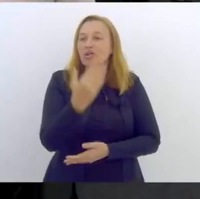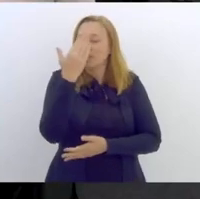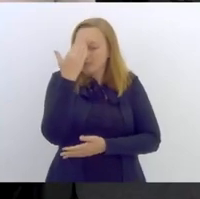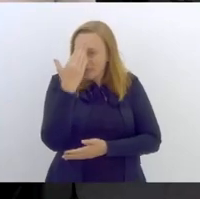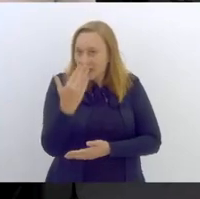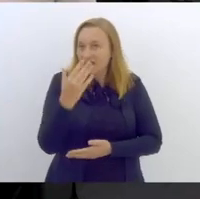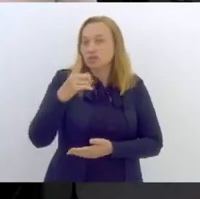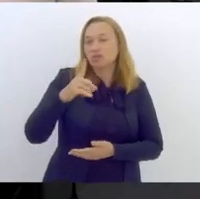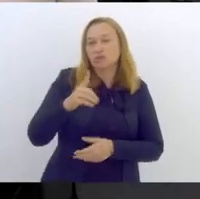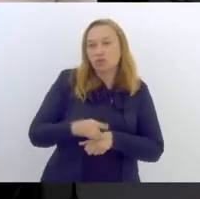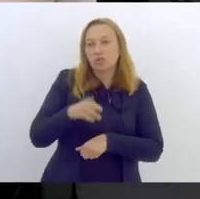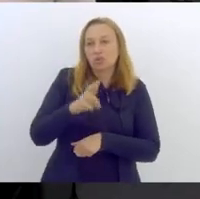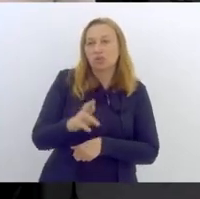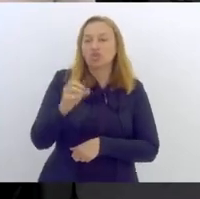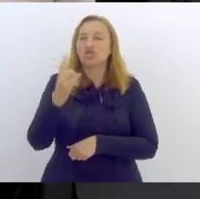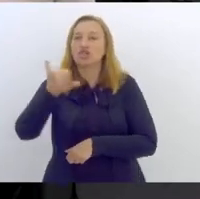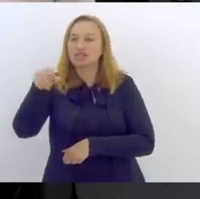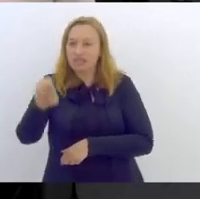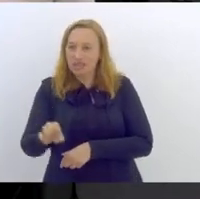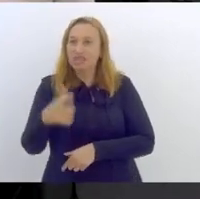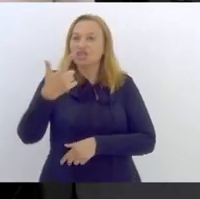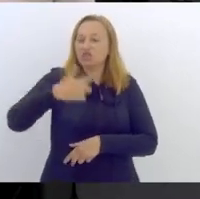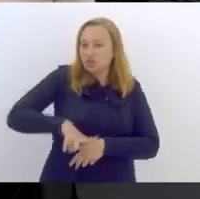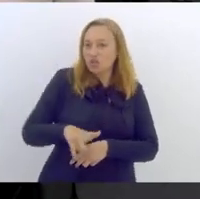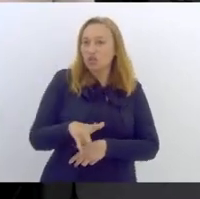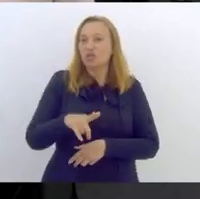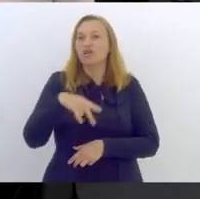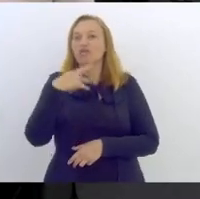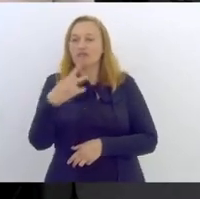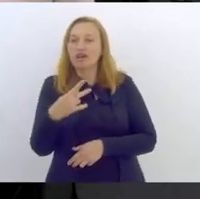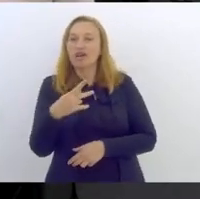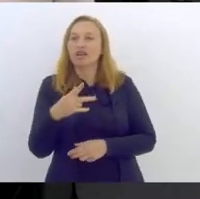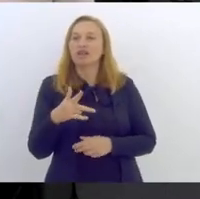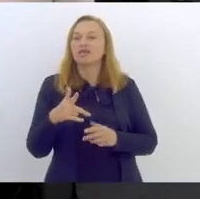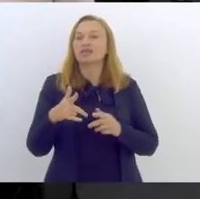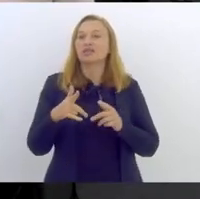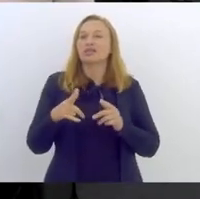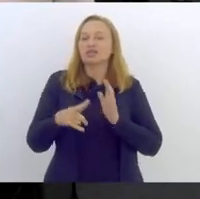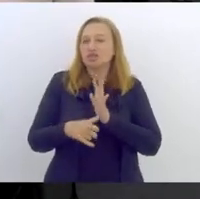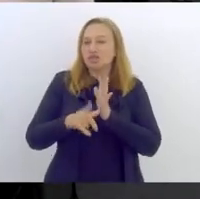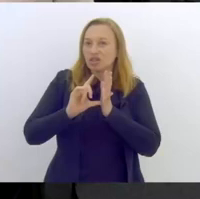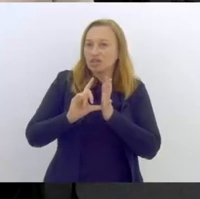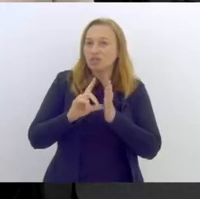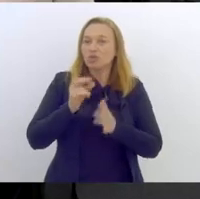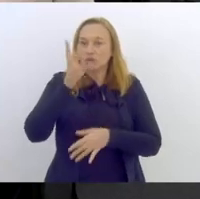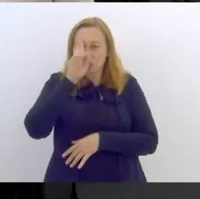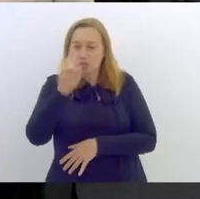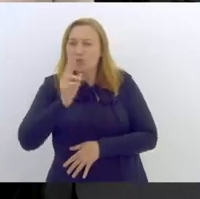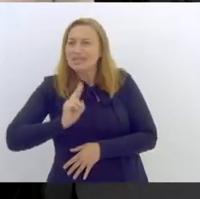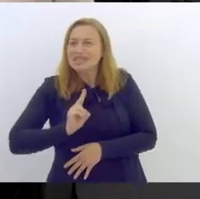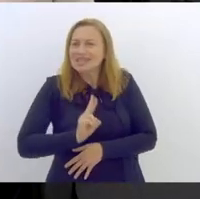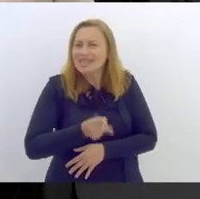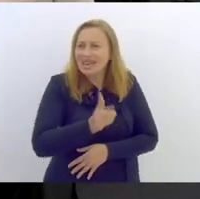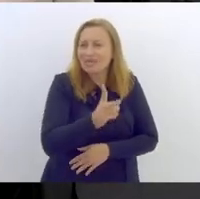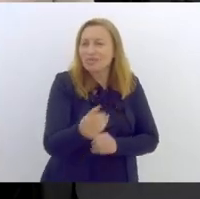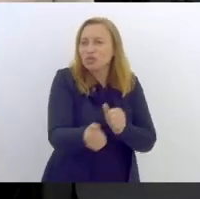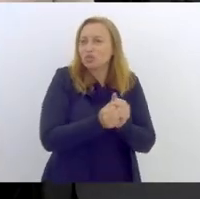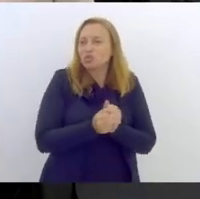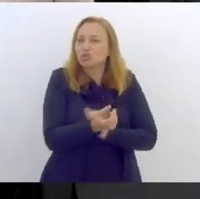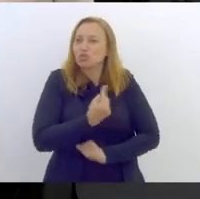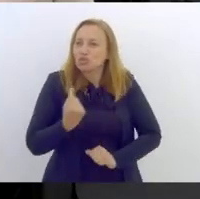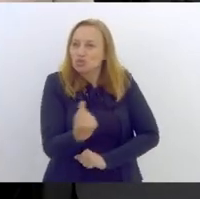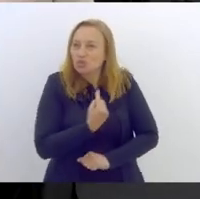Doutor Jansen E mais uma vez faço aqui as palavras que falei anteriormente O senhor sempre conosco